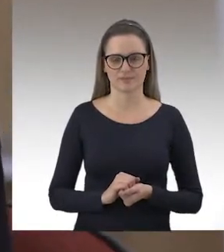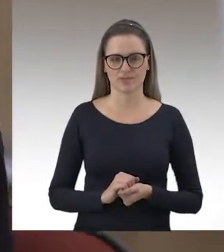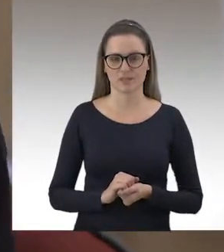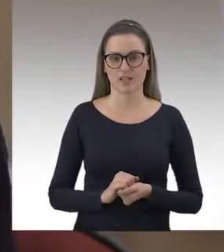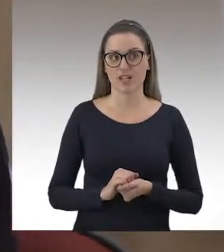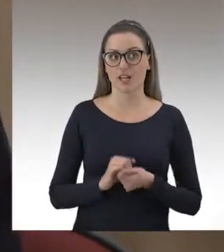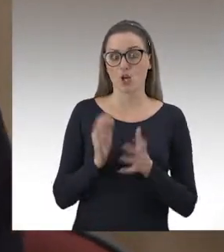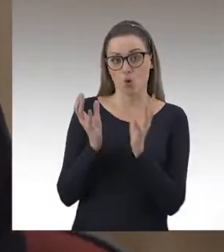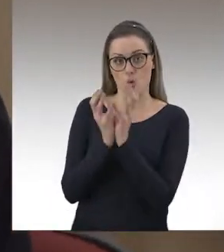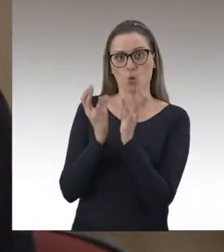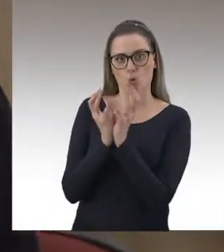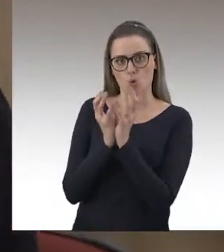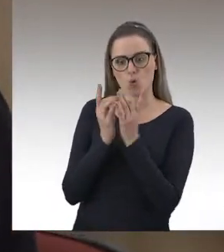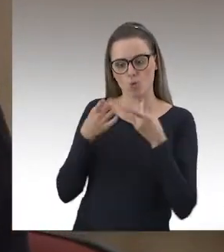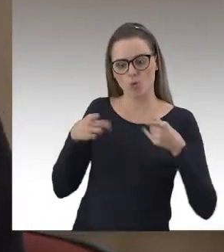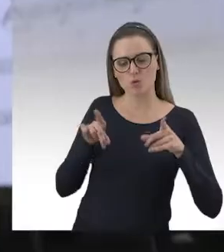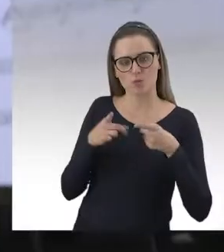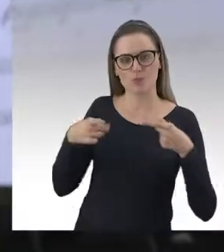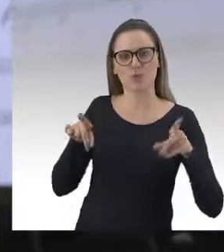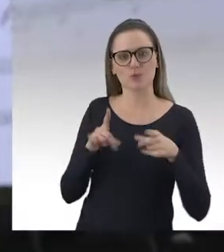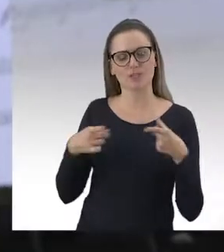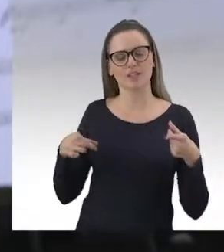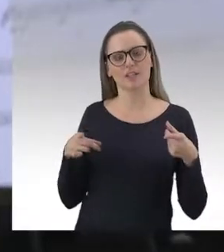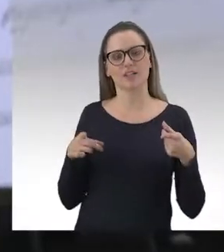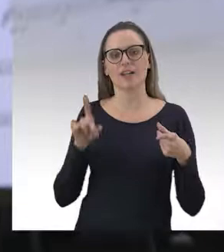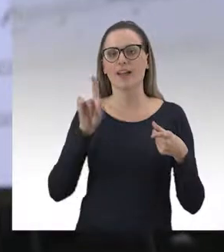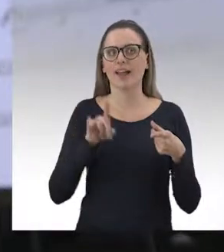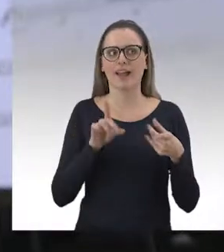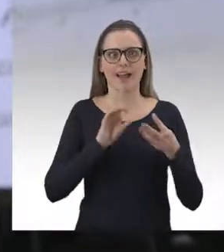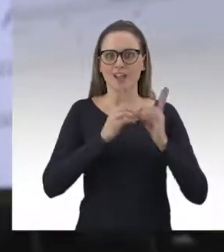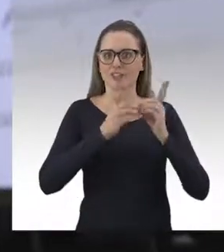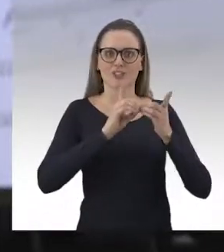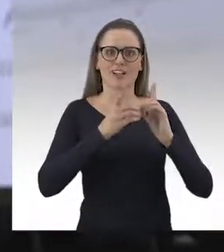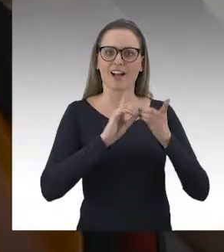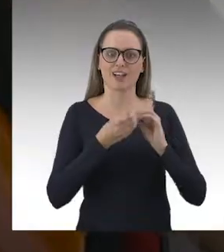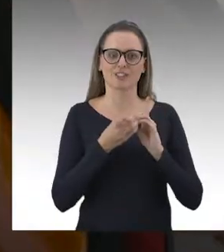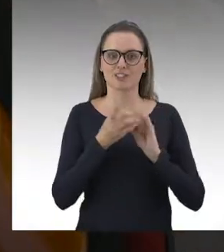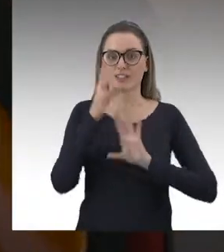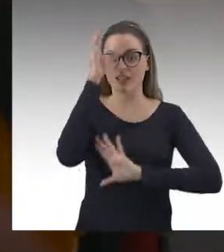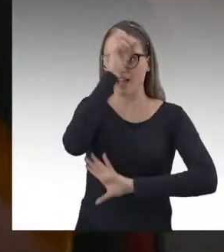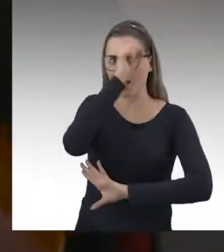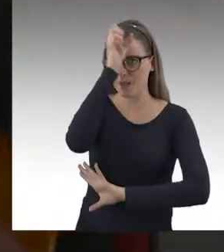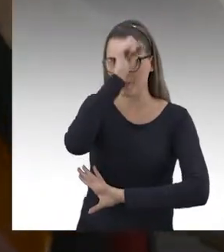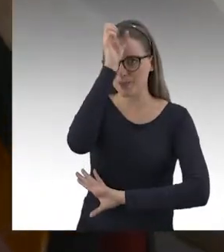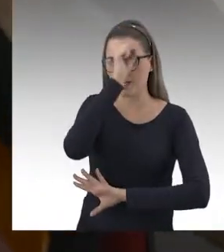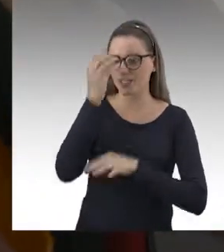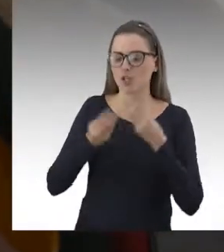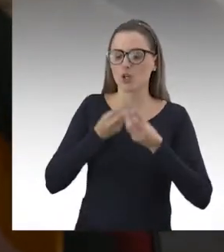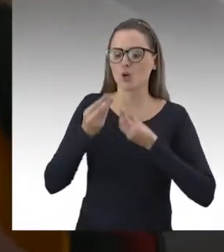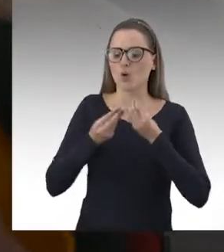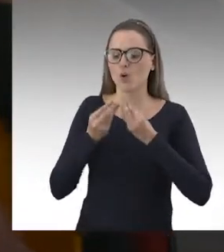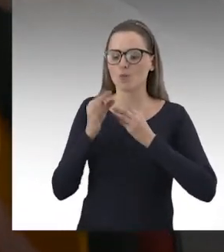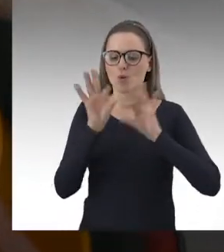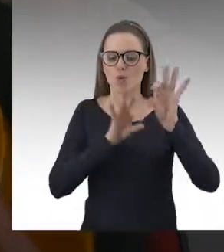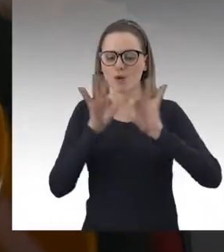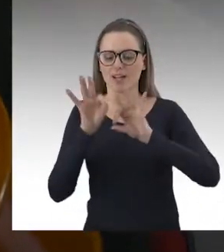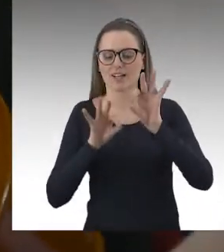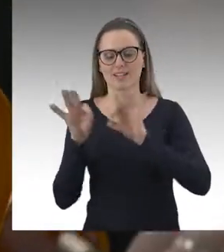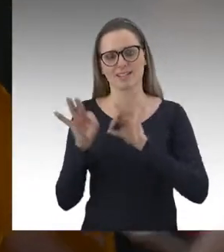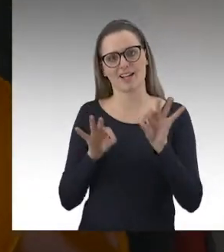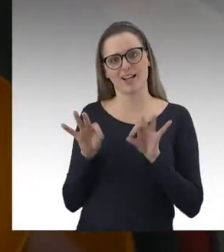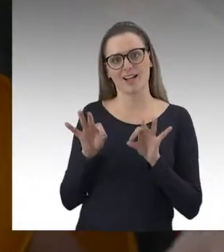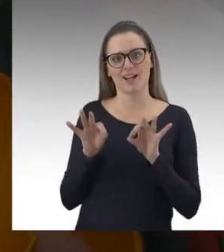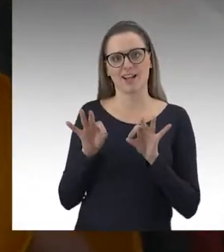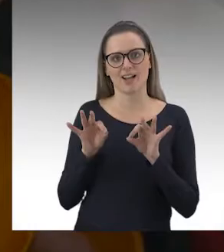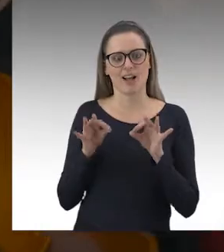A orquestra, como funcionamento, ela é muito didática. Então, eles aprendem, no funcionamento da orquestra, a viver